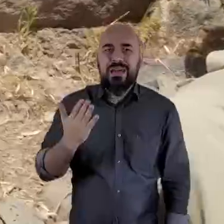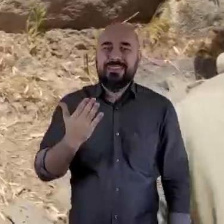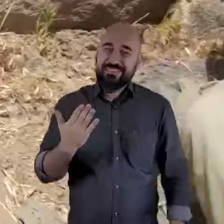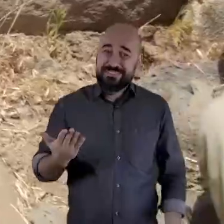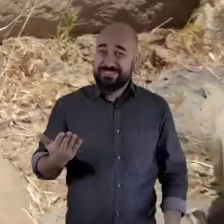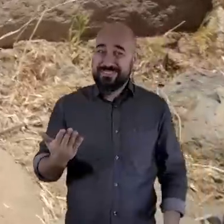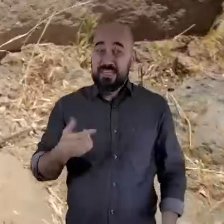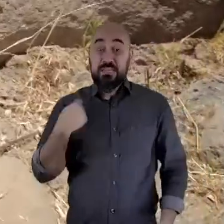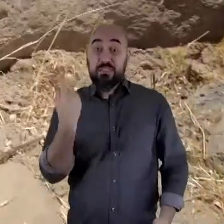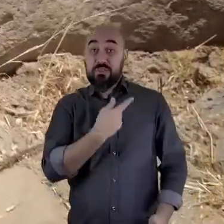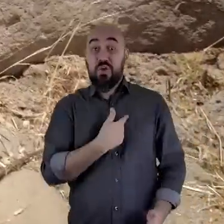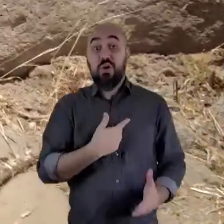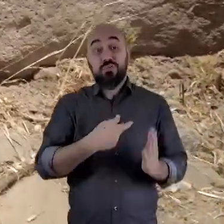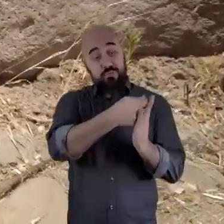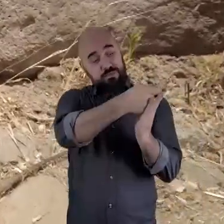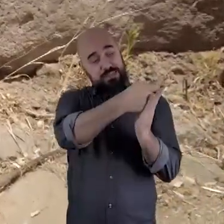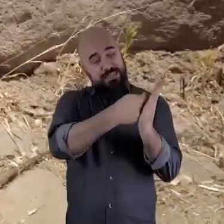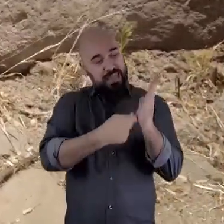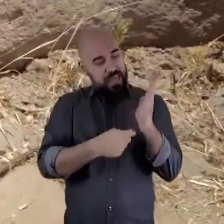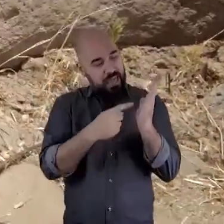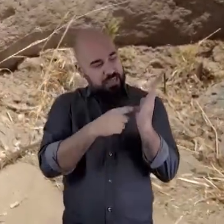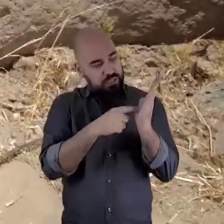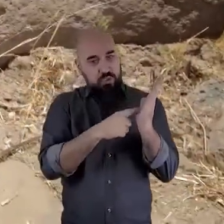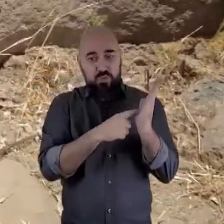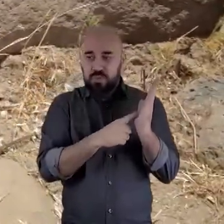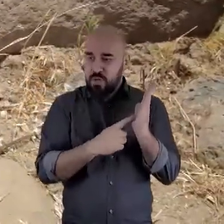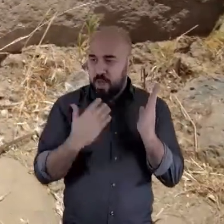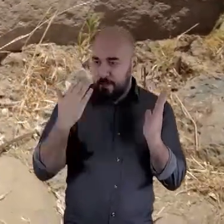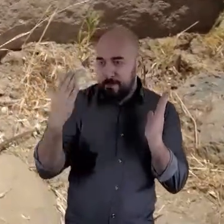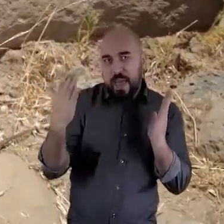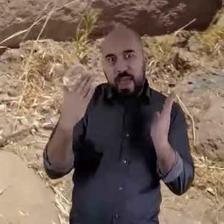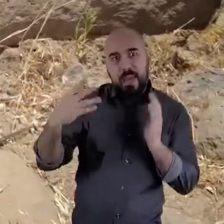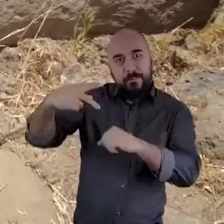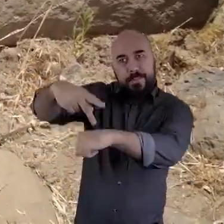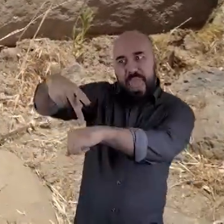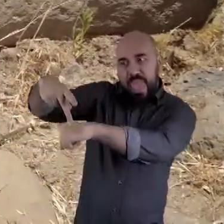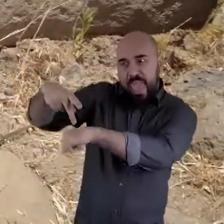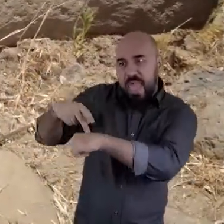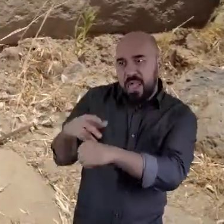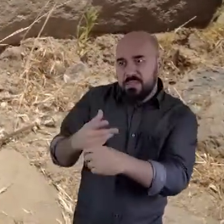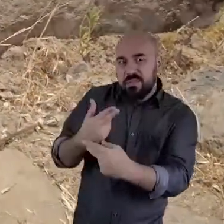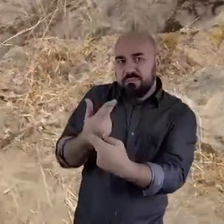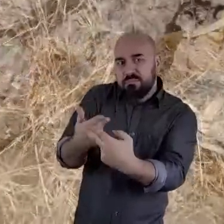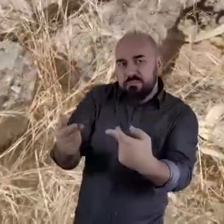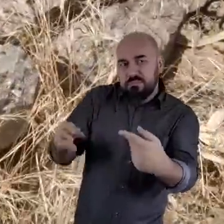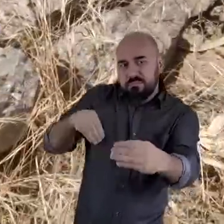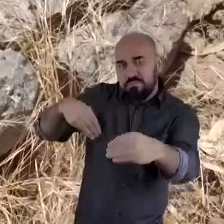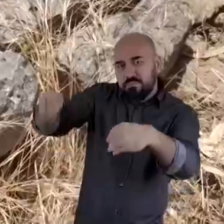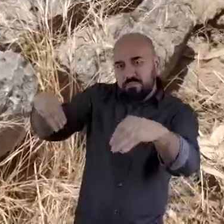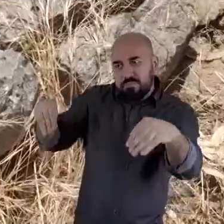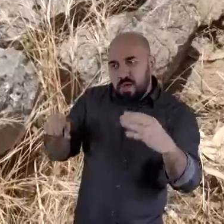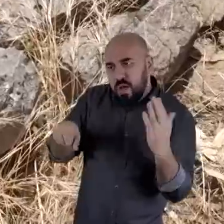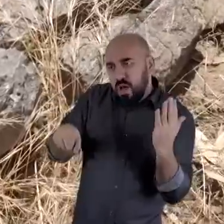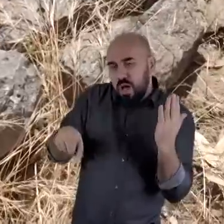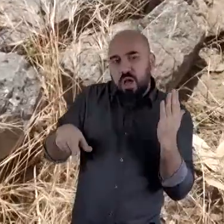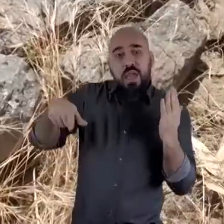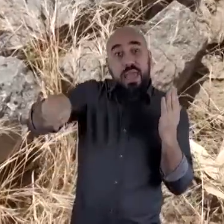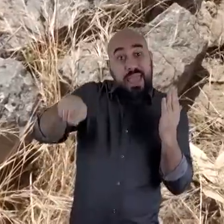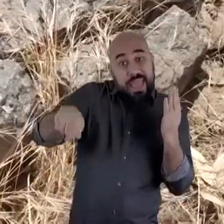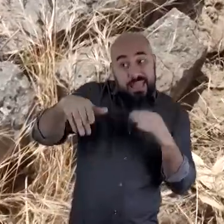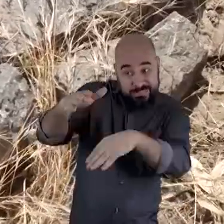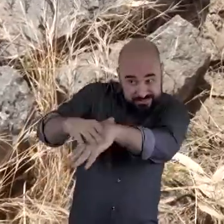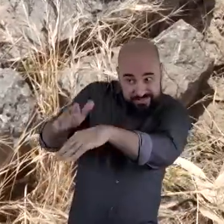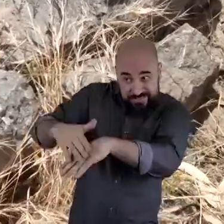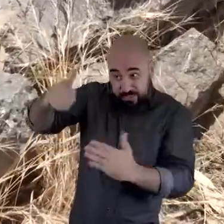palavras, extraindo um texto das pedras. Estamos deixando que as pedras e os artefatos nos contem